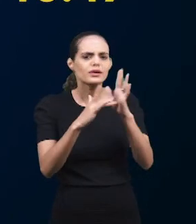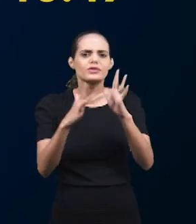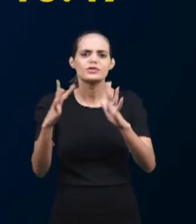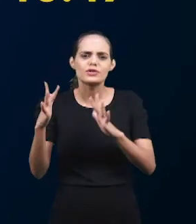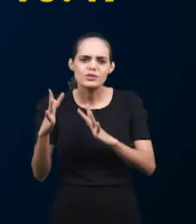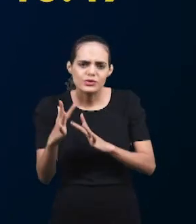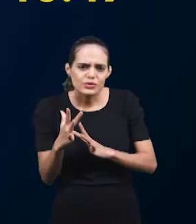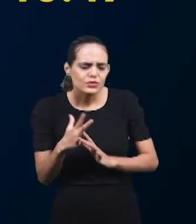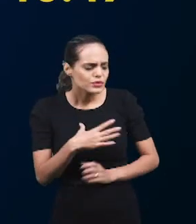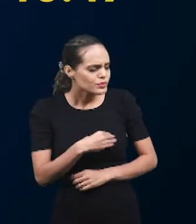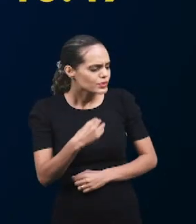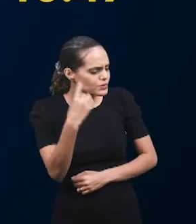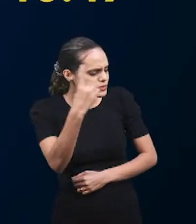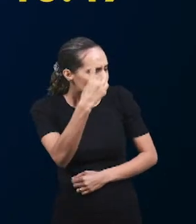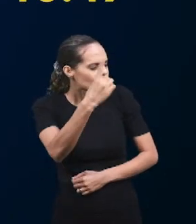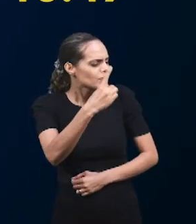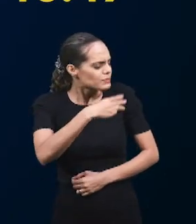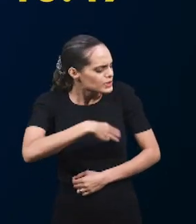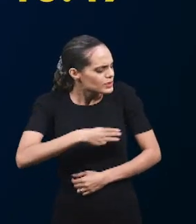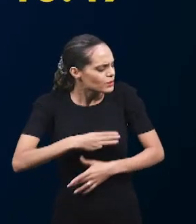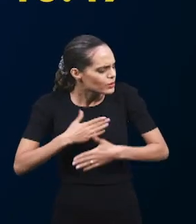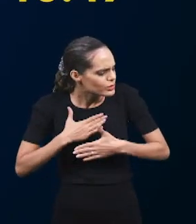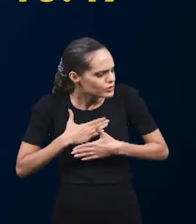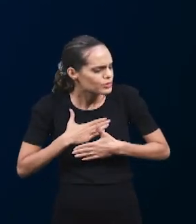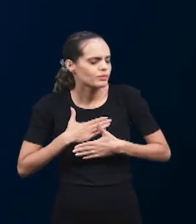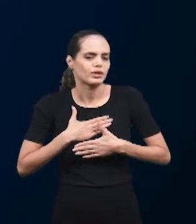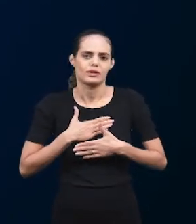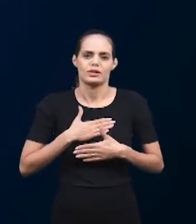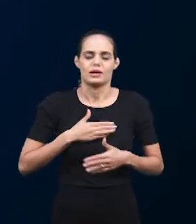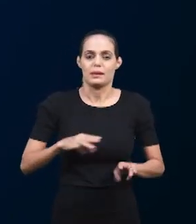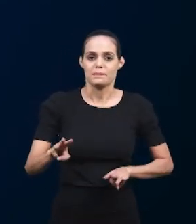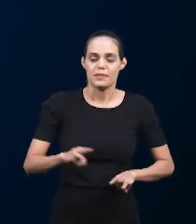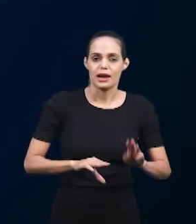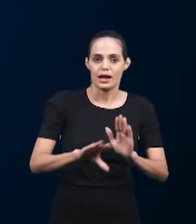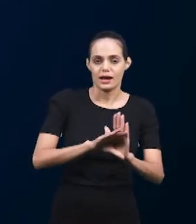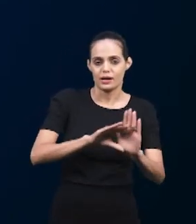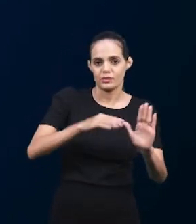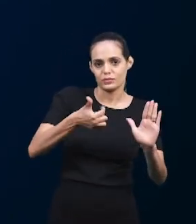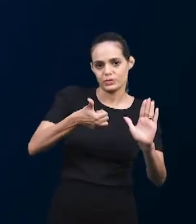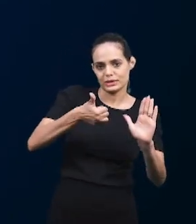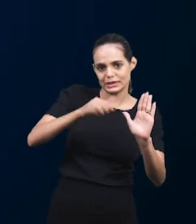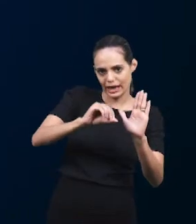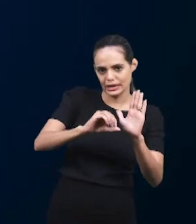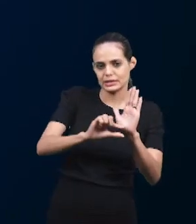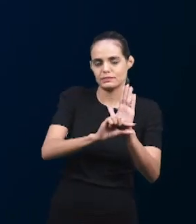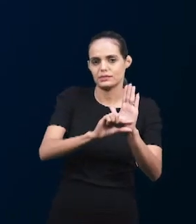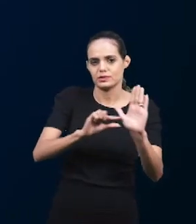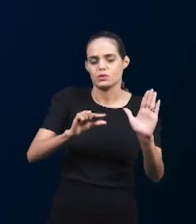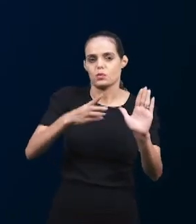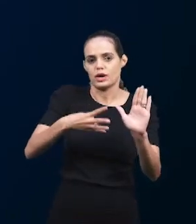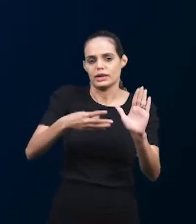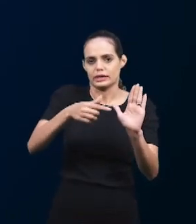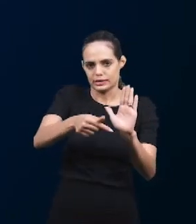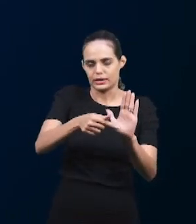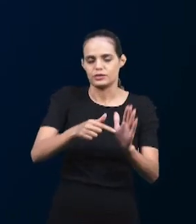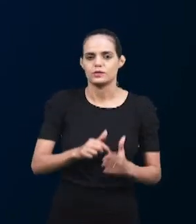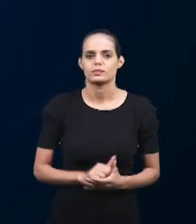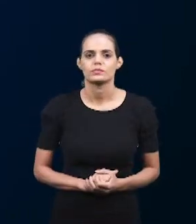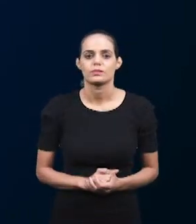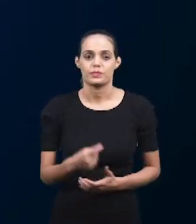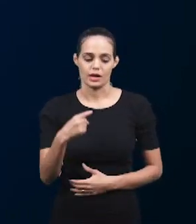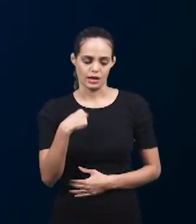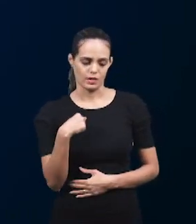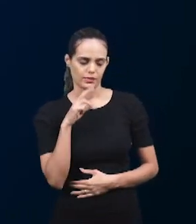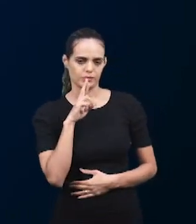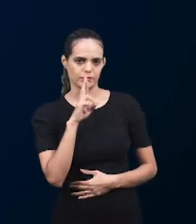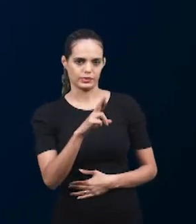Davi, tem misericórdia de mim. Aqui em Marcos 10:47. Eu vou responder a terceira pergunta, que é: o